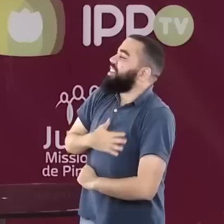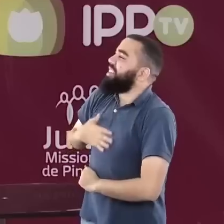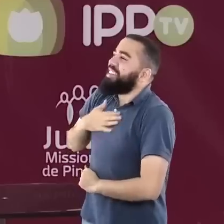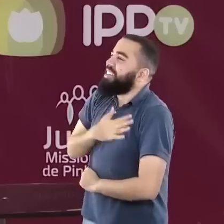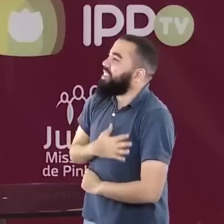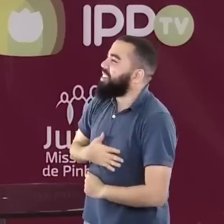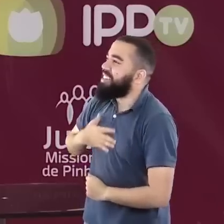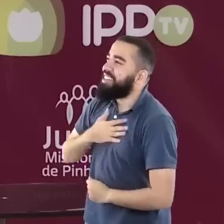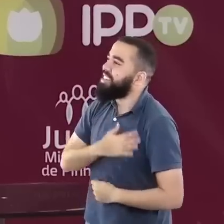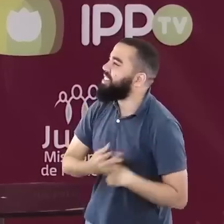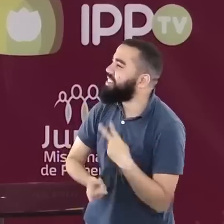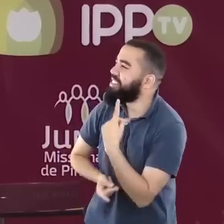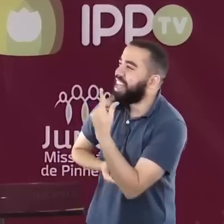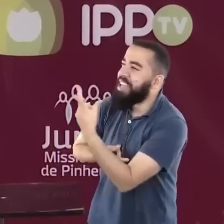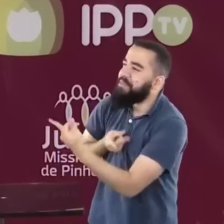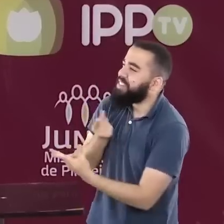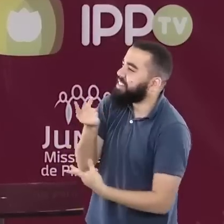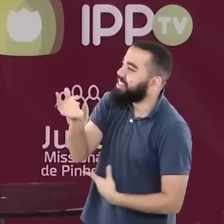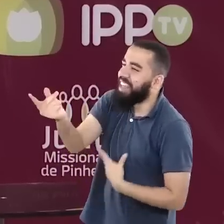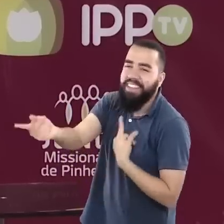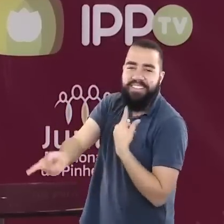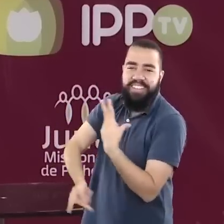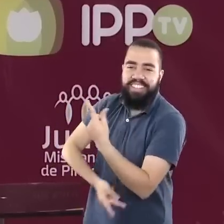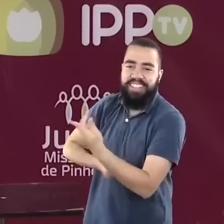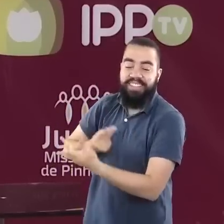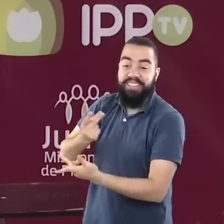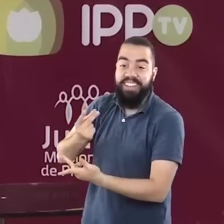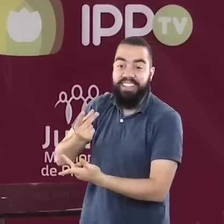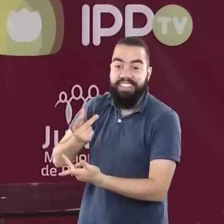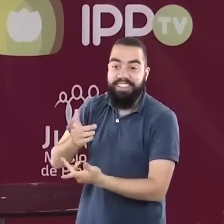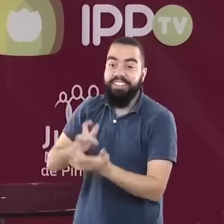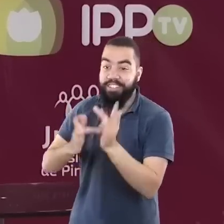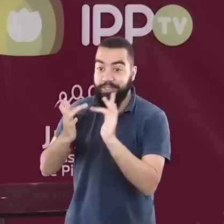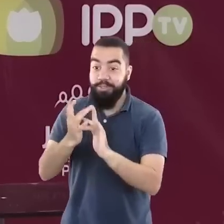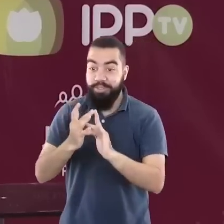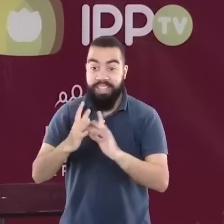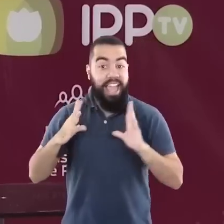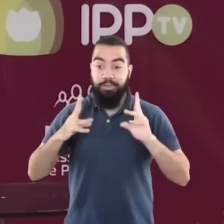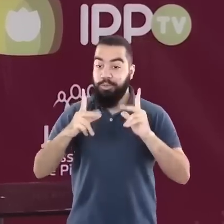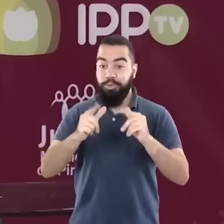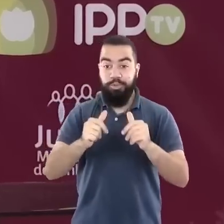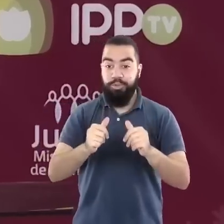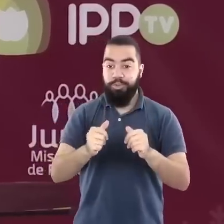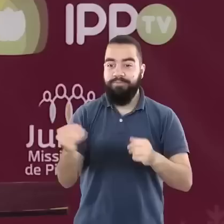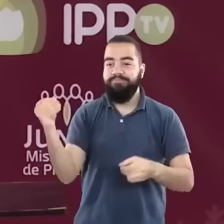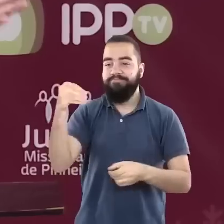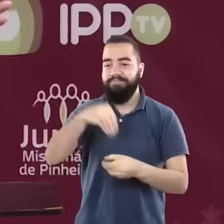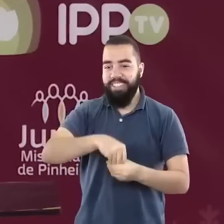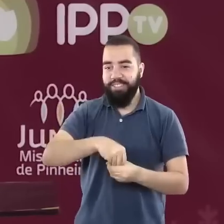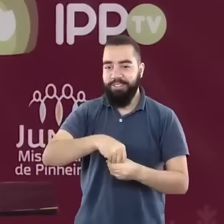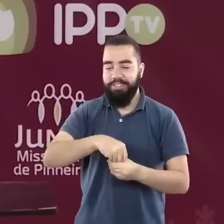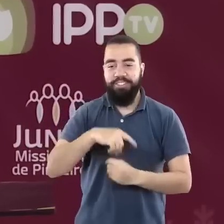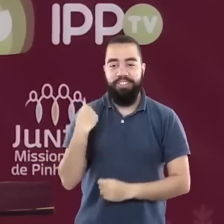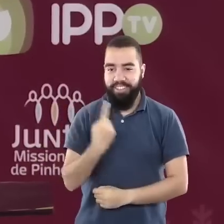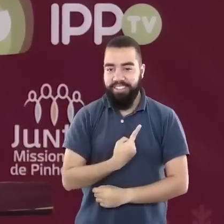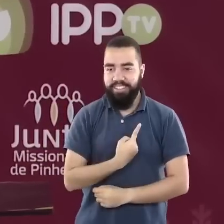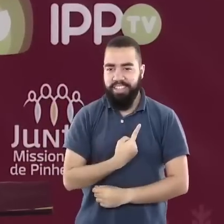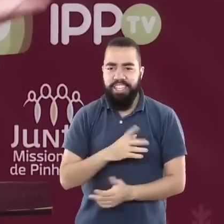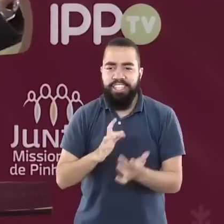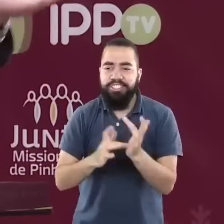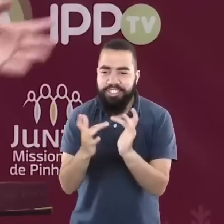e sempre ele é tudo em todos mas ele é tudo no antigo testamento